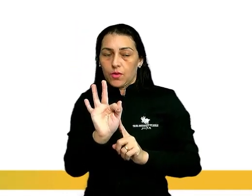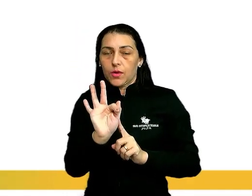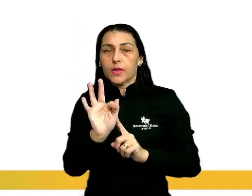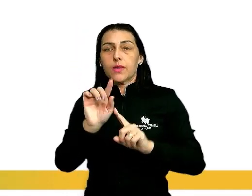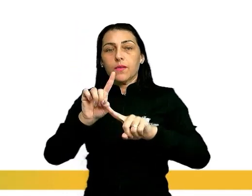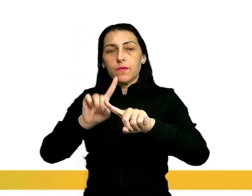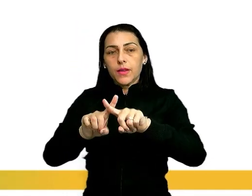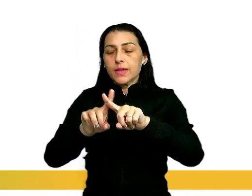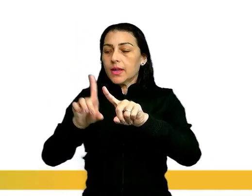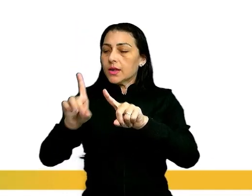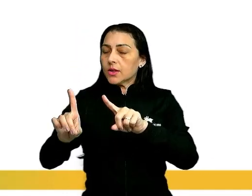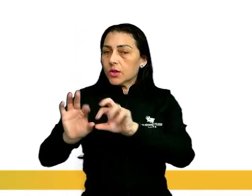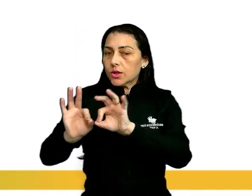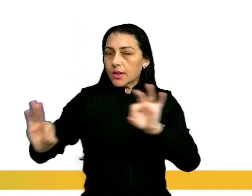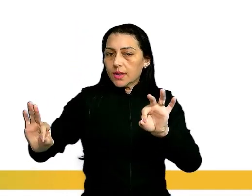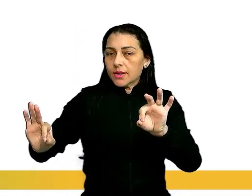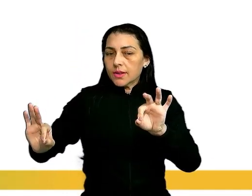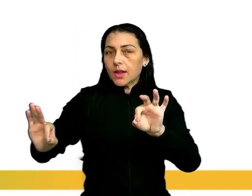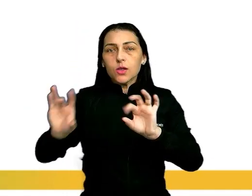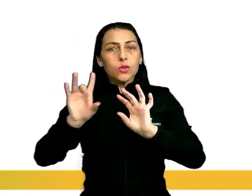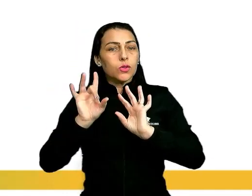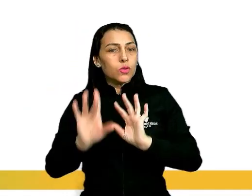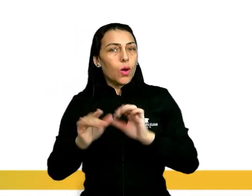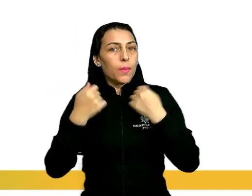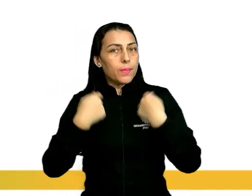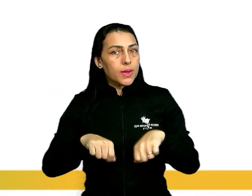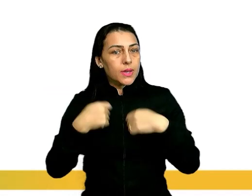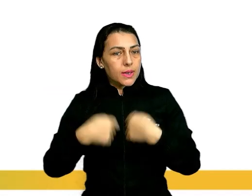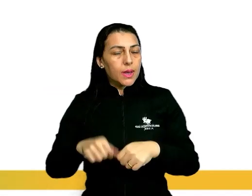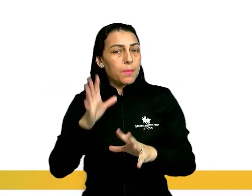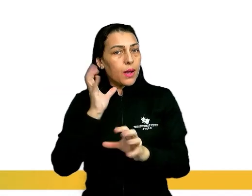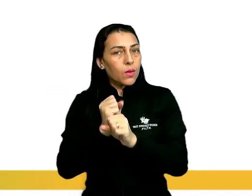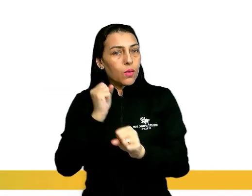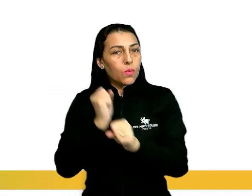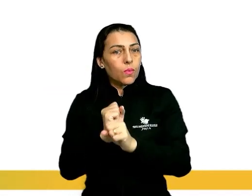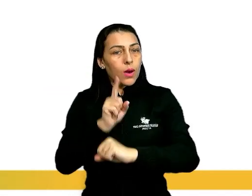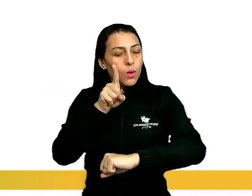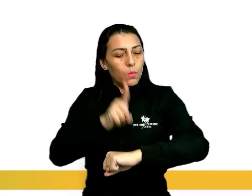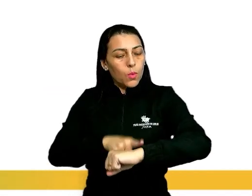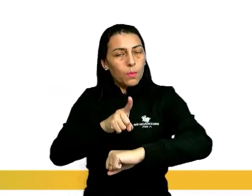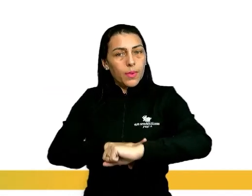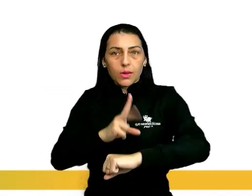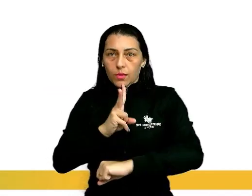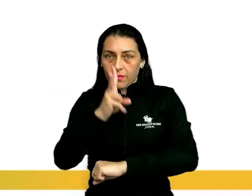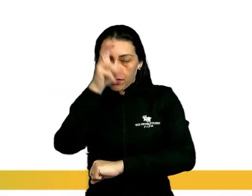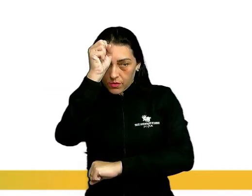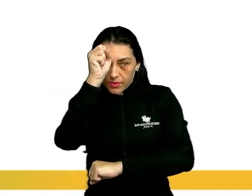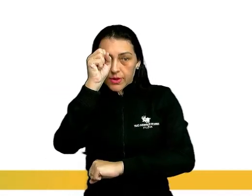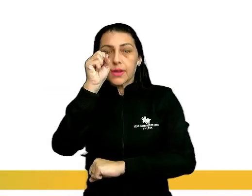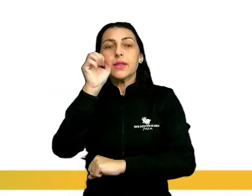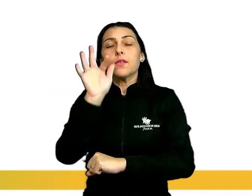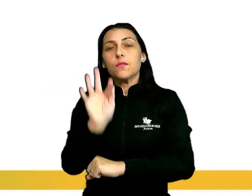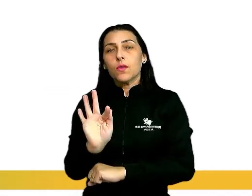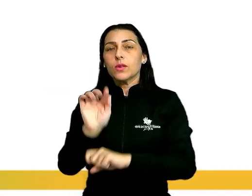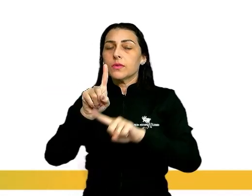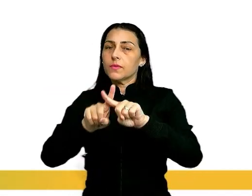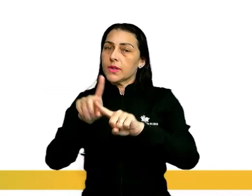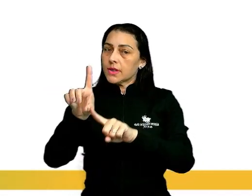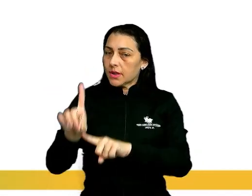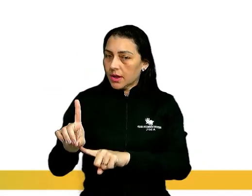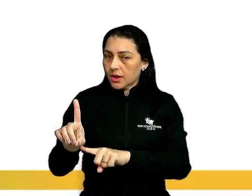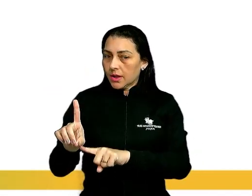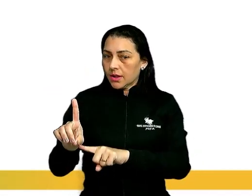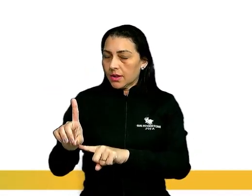vezes a distância só isso que você precisa então para calcular o momento de uma força força vezes